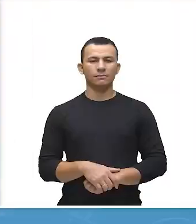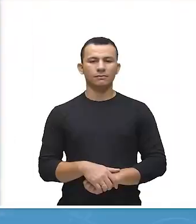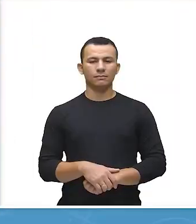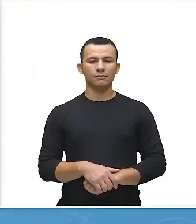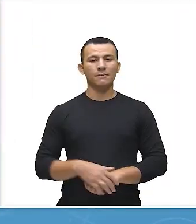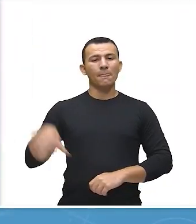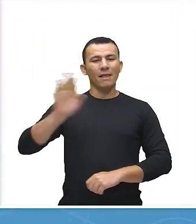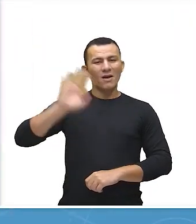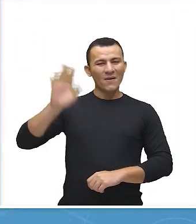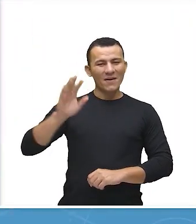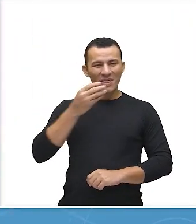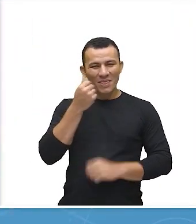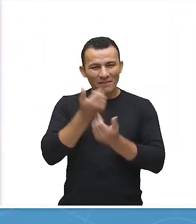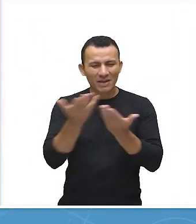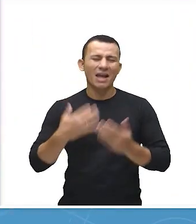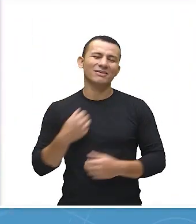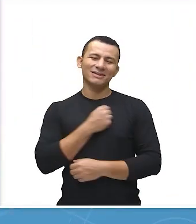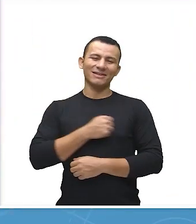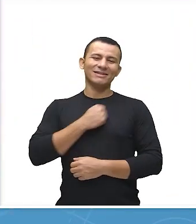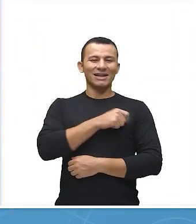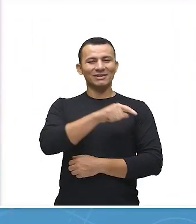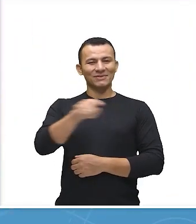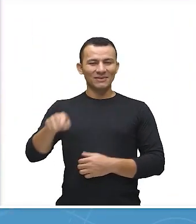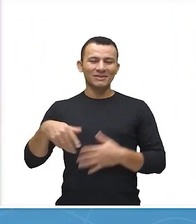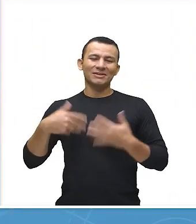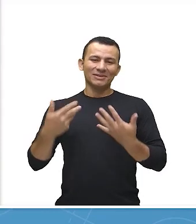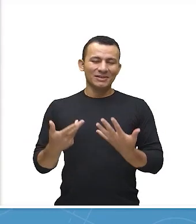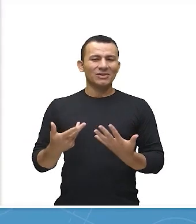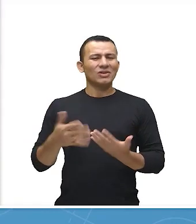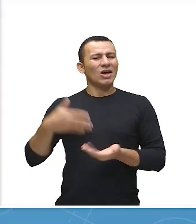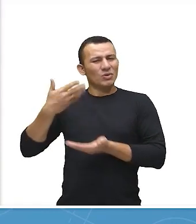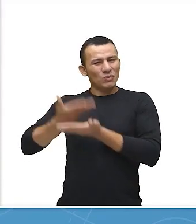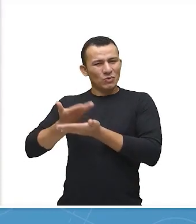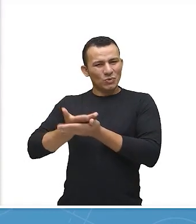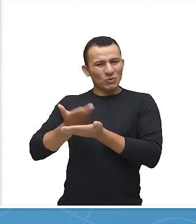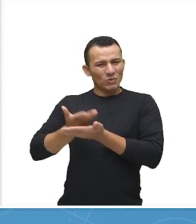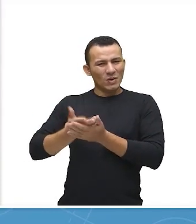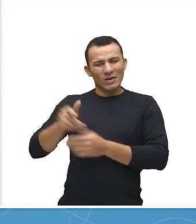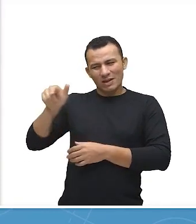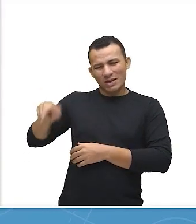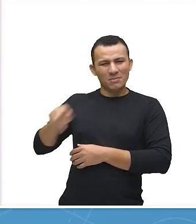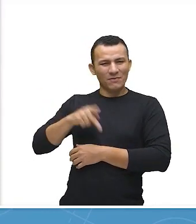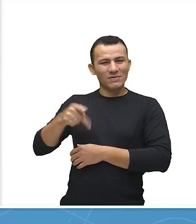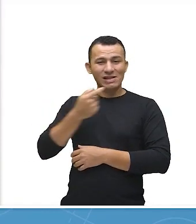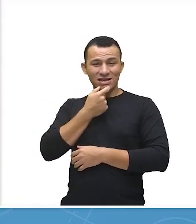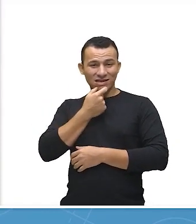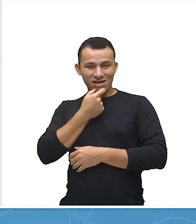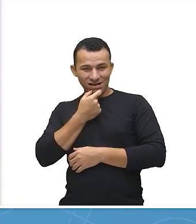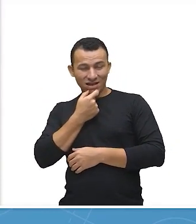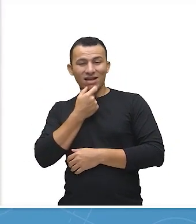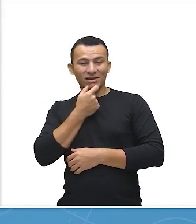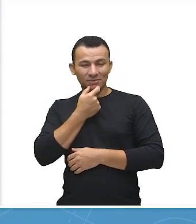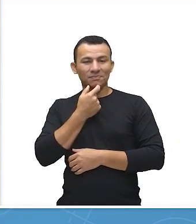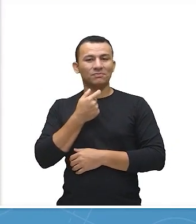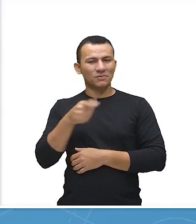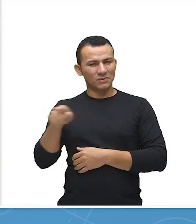tenham compreendido, tenham feito uma atividade bem legal, que tenham compreendido, que tenham